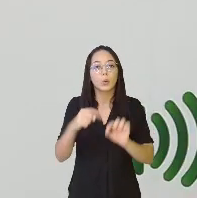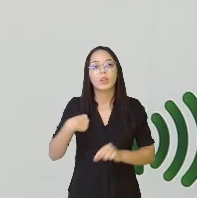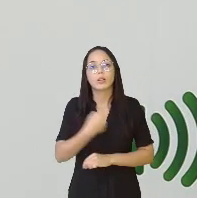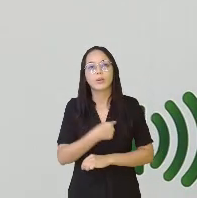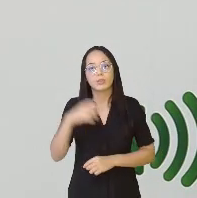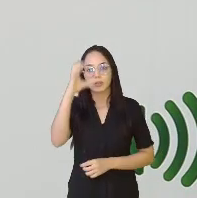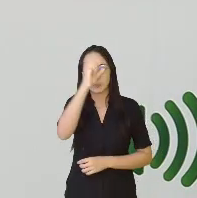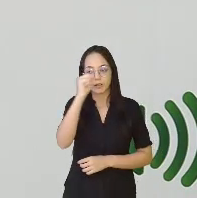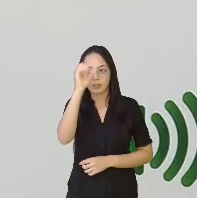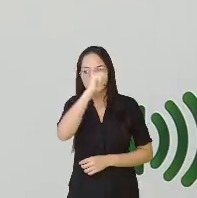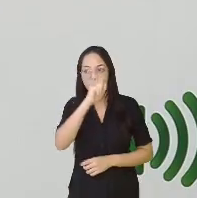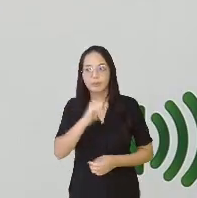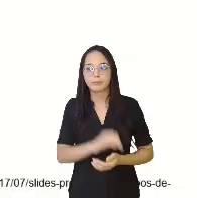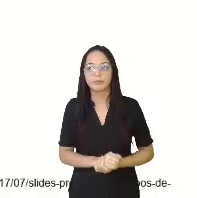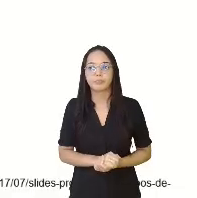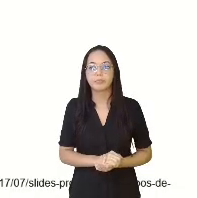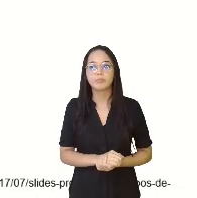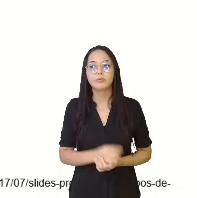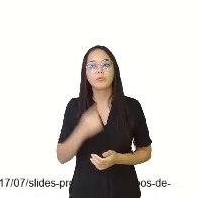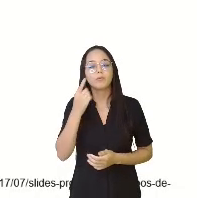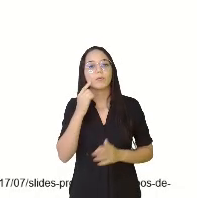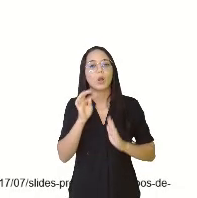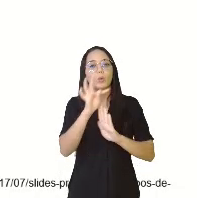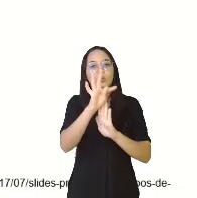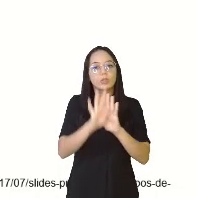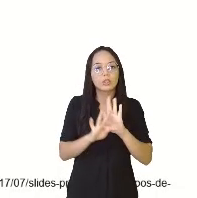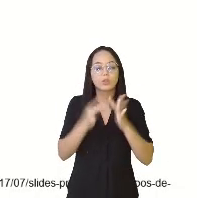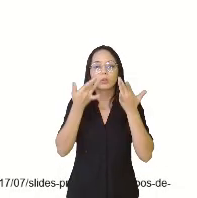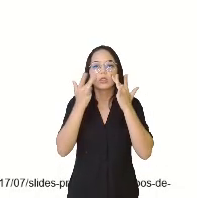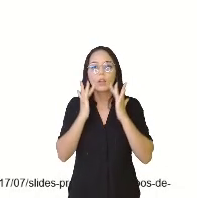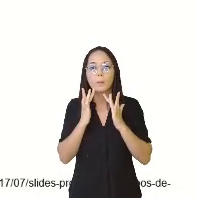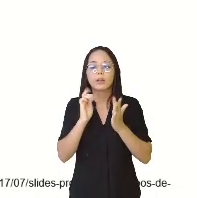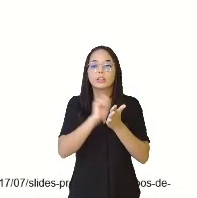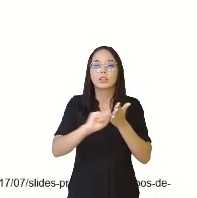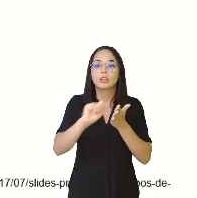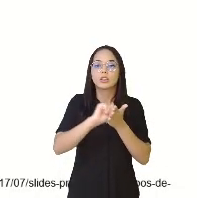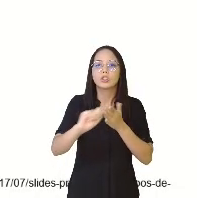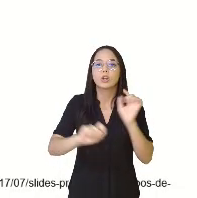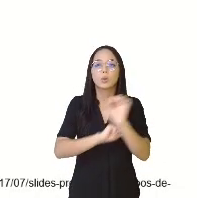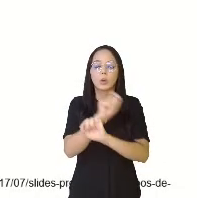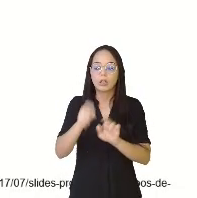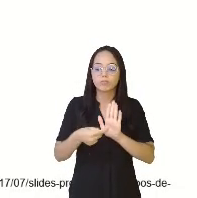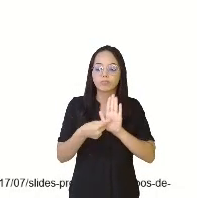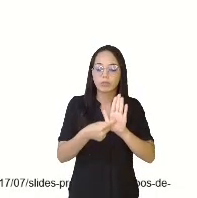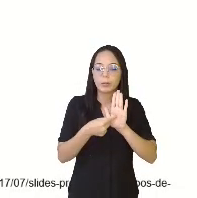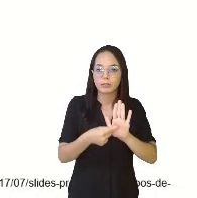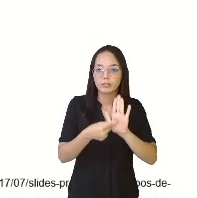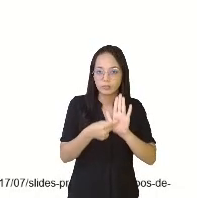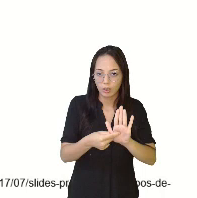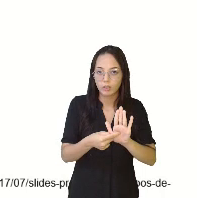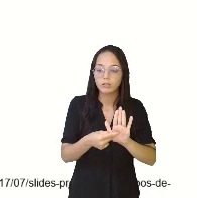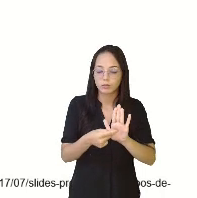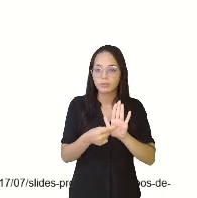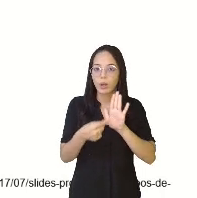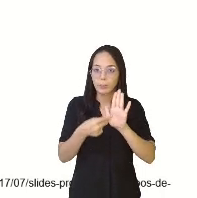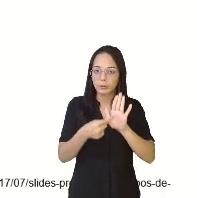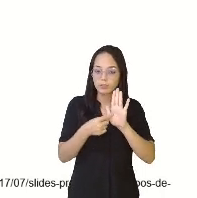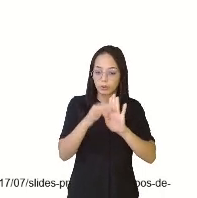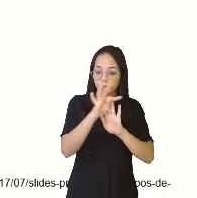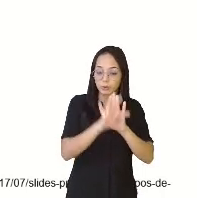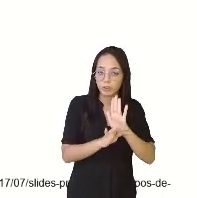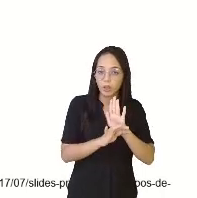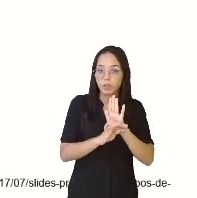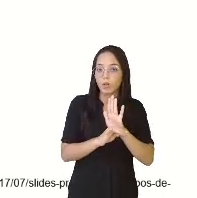hoje. O texto dramático é normalmente escrito para ser o quê? Representado. A representação do